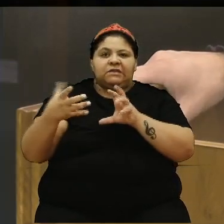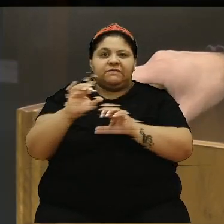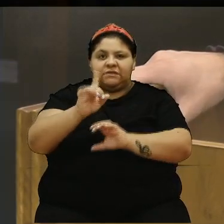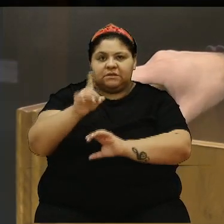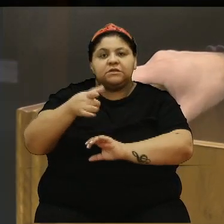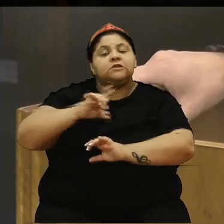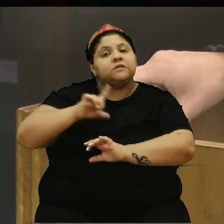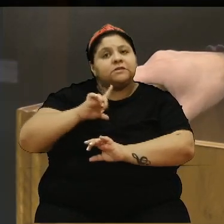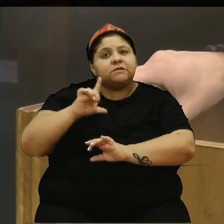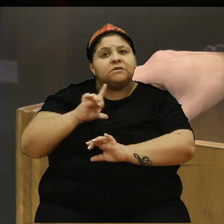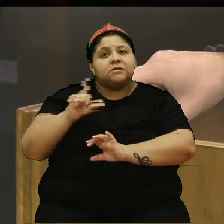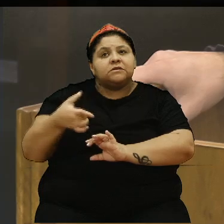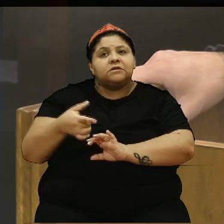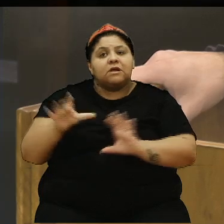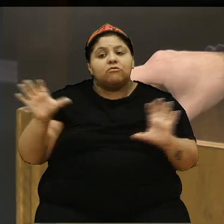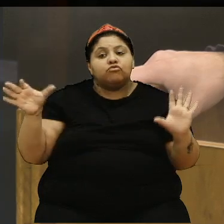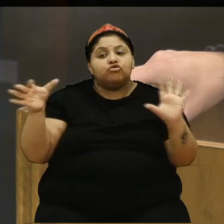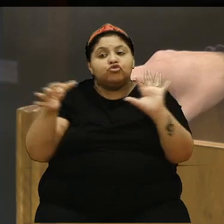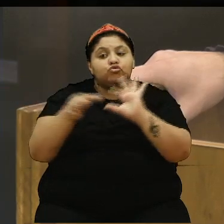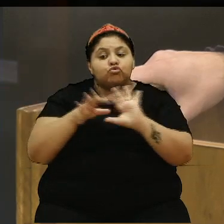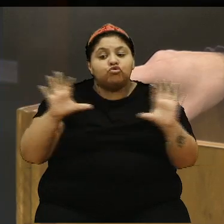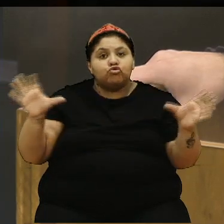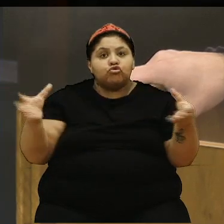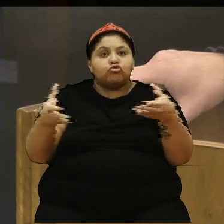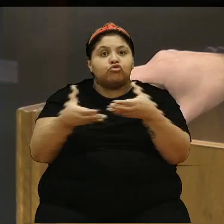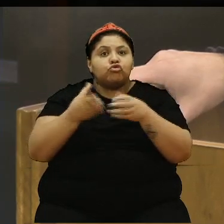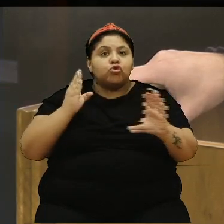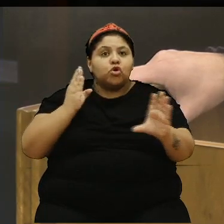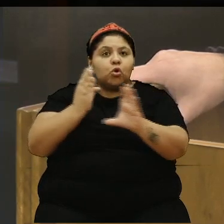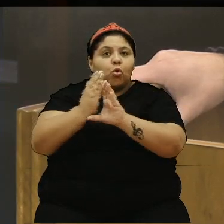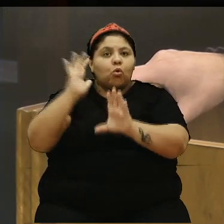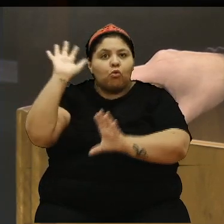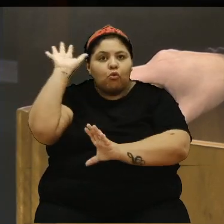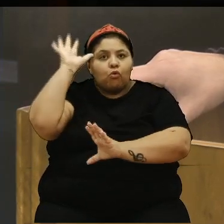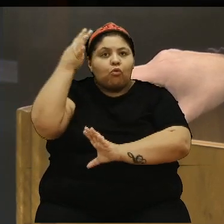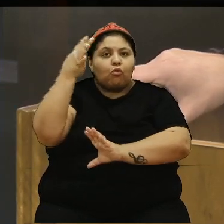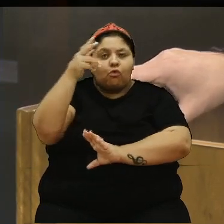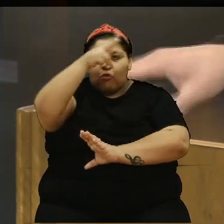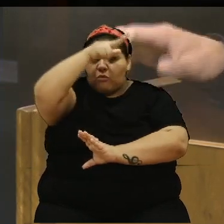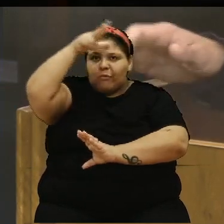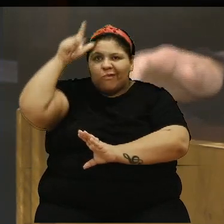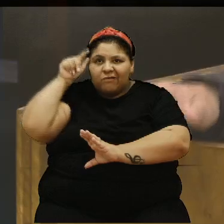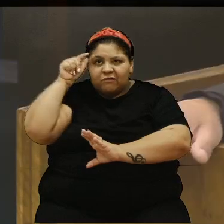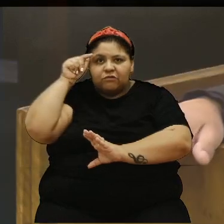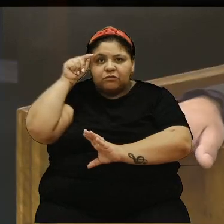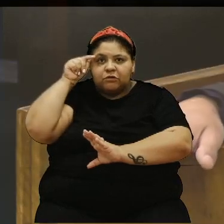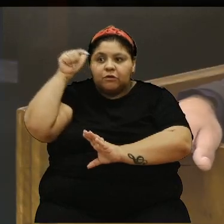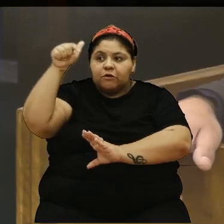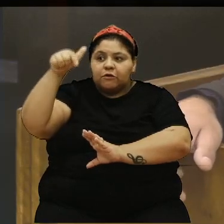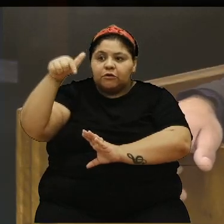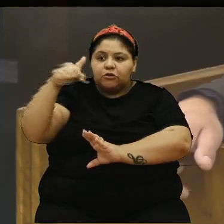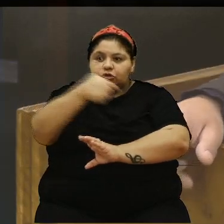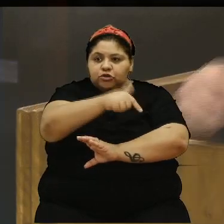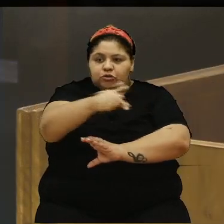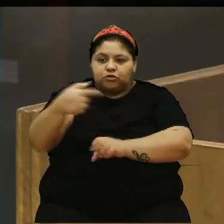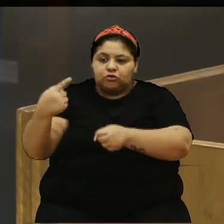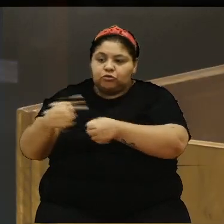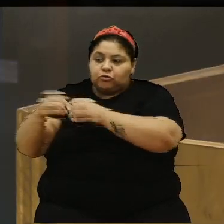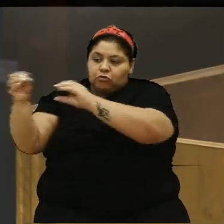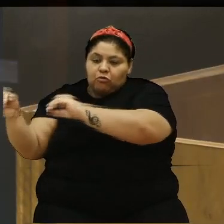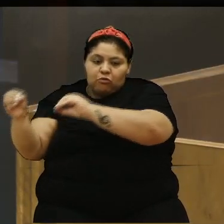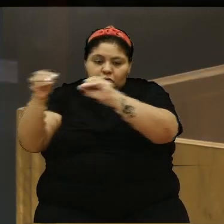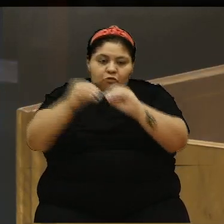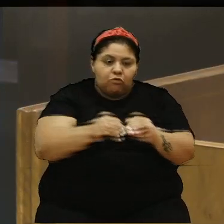Nós temos que, em conjunto, em equipe, achar formas que esses prefeitos de outros municípios venham para Caxias, que seja